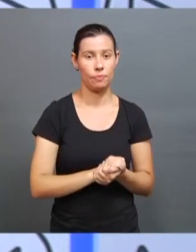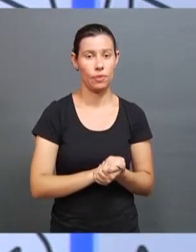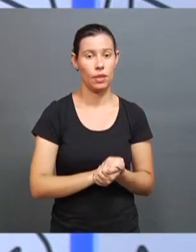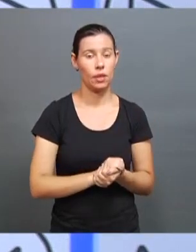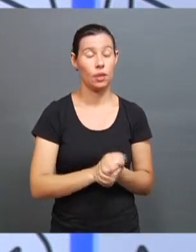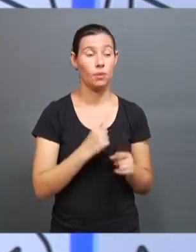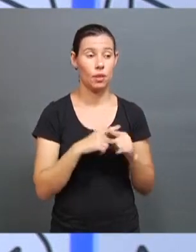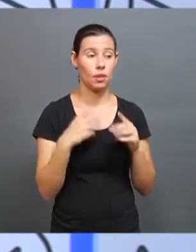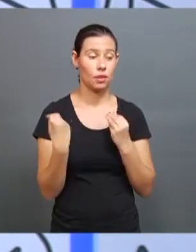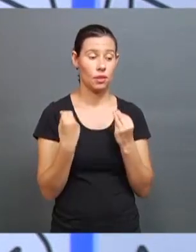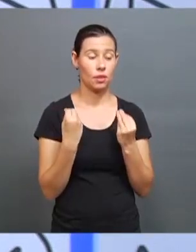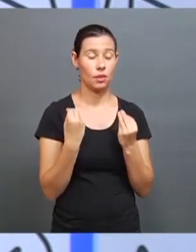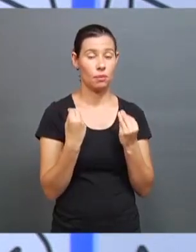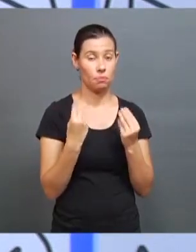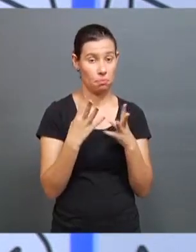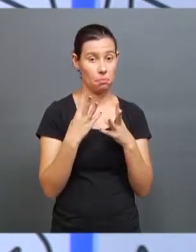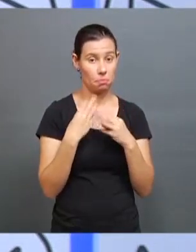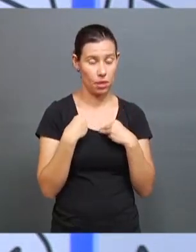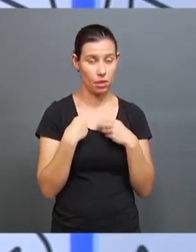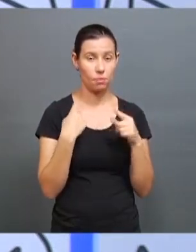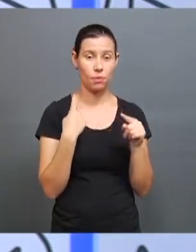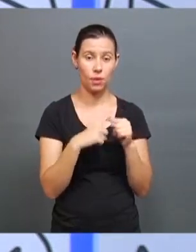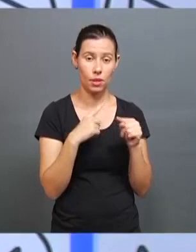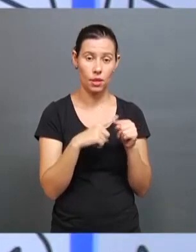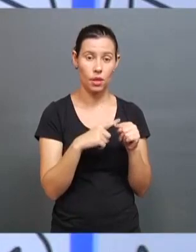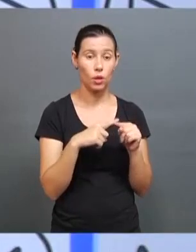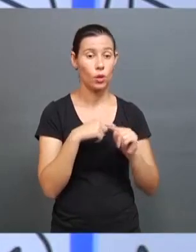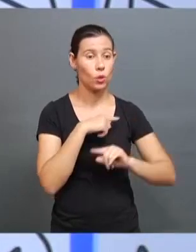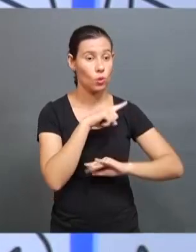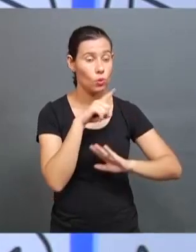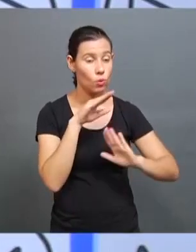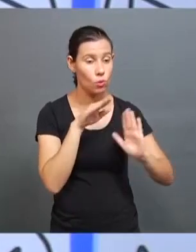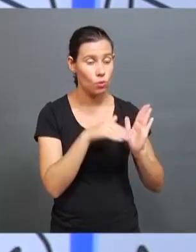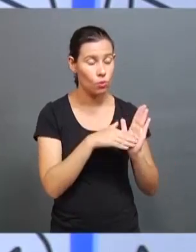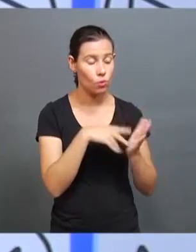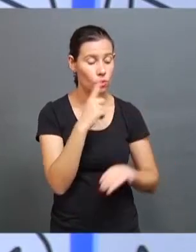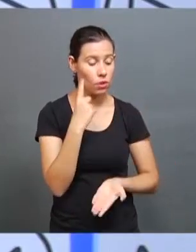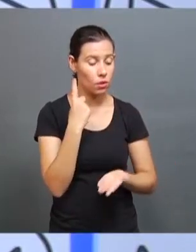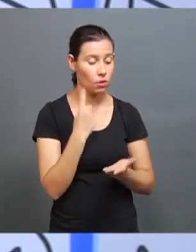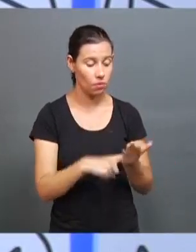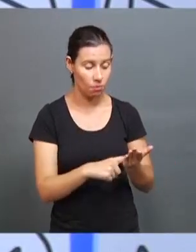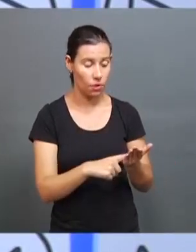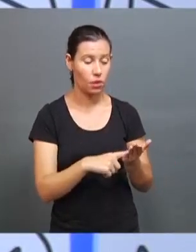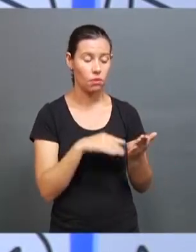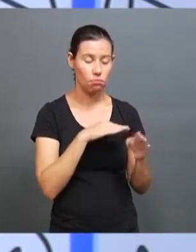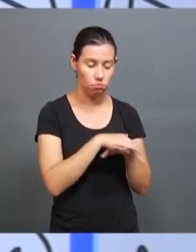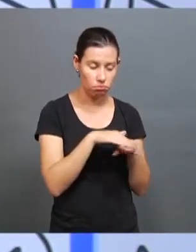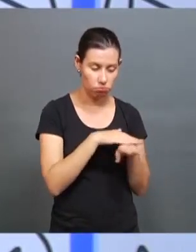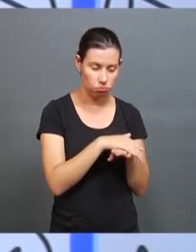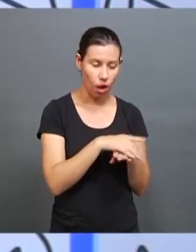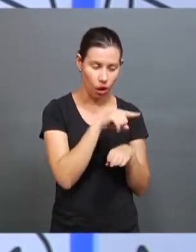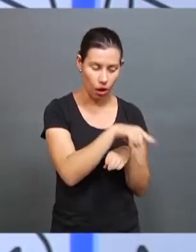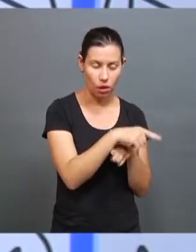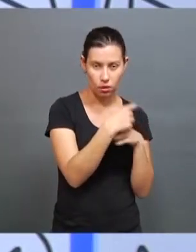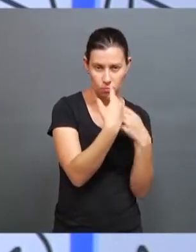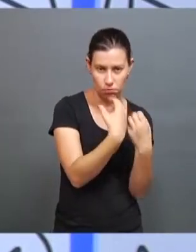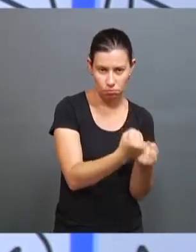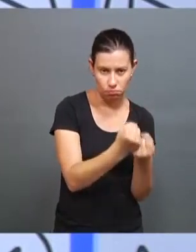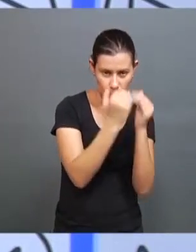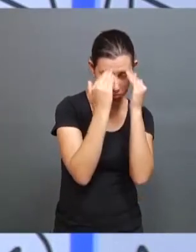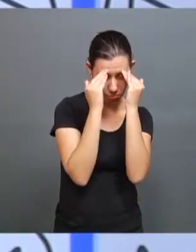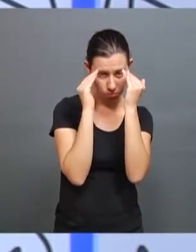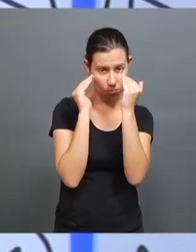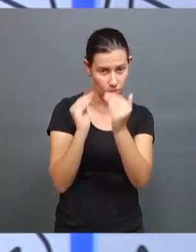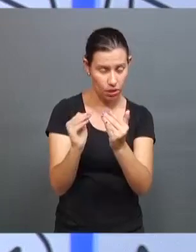oferecendo, por quê? Porque ela cumpre também com tudo que é combinado, ela cumpre com as obrigações, ela cumpre com as responsabilidades que são pertinentes